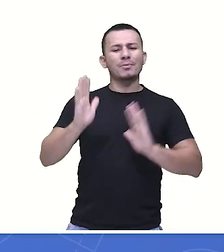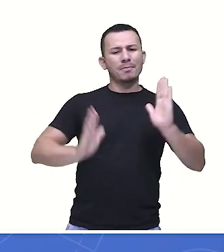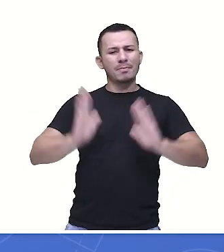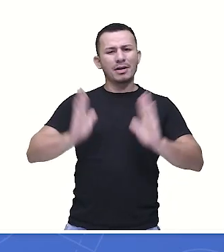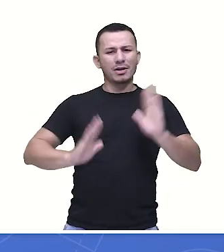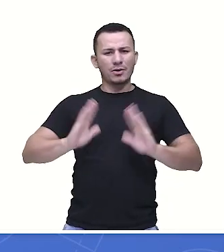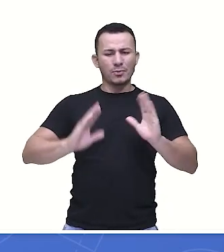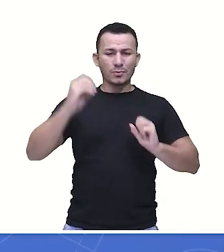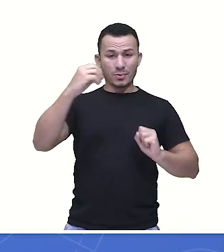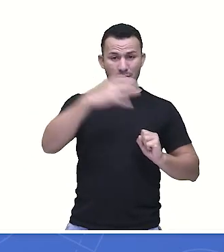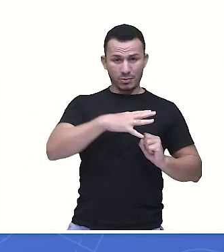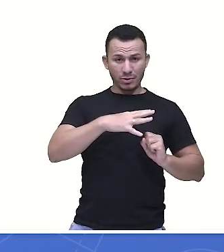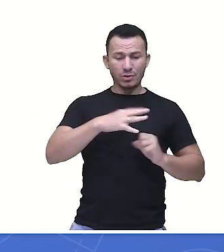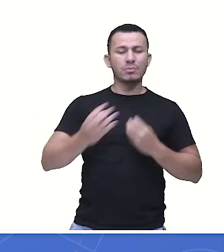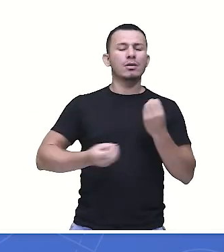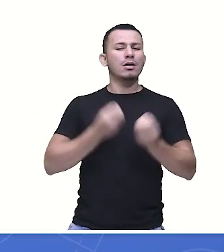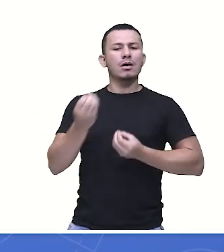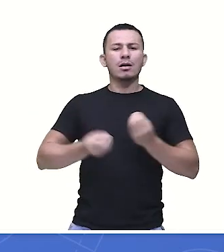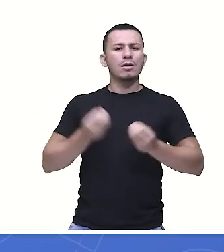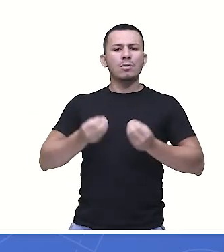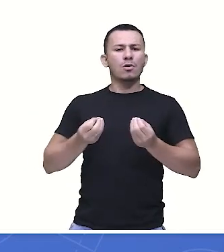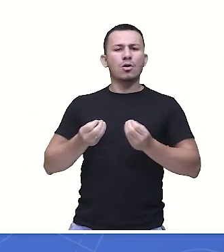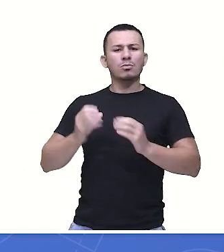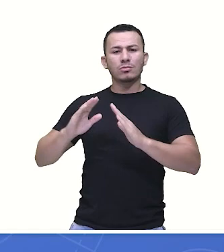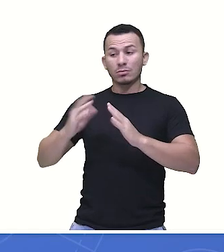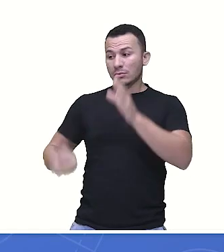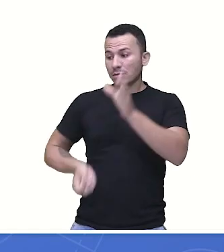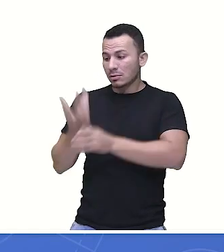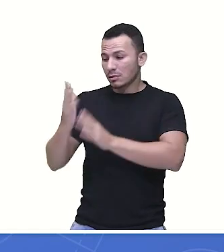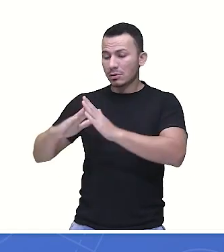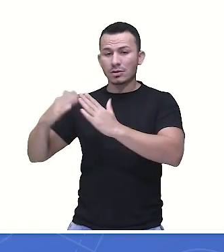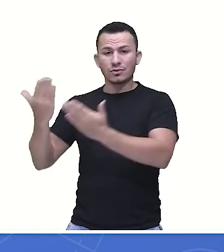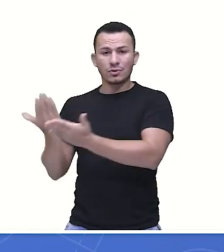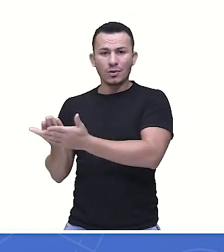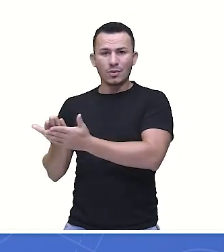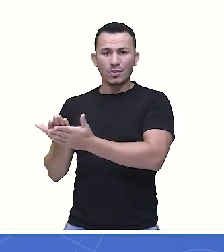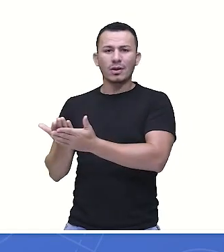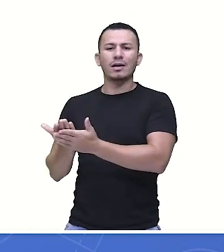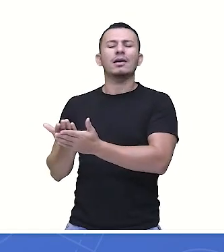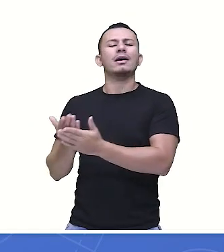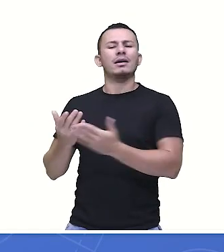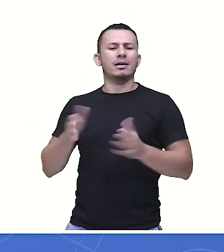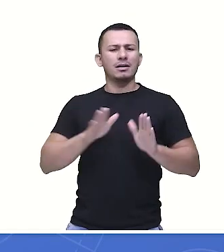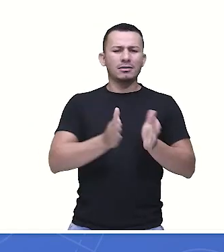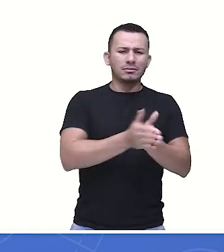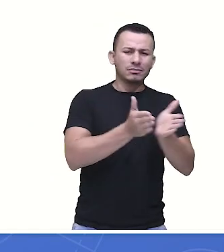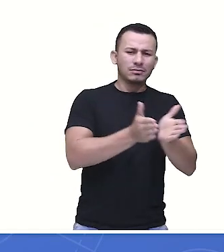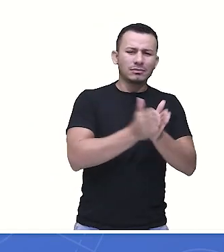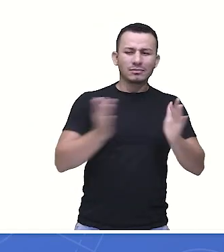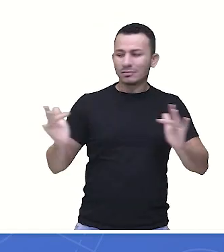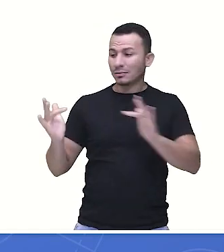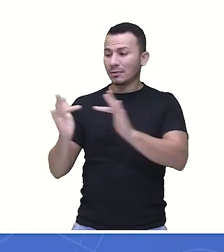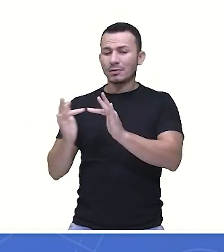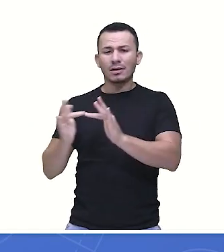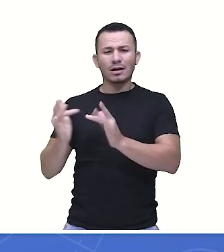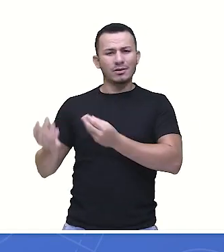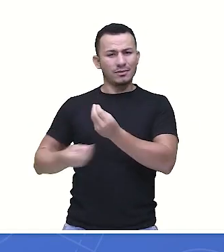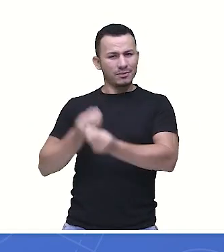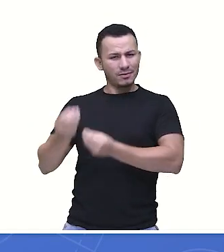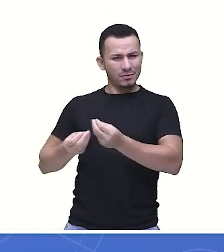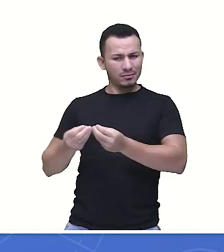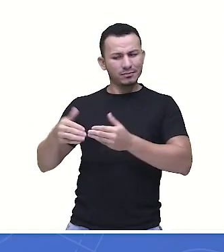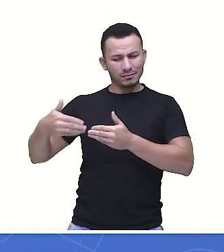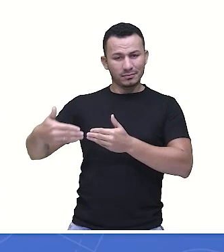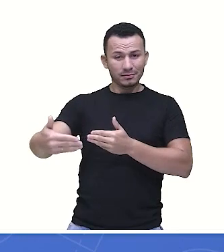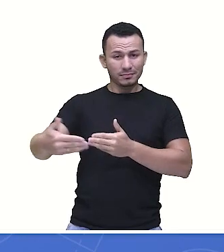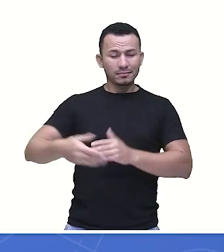esse processo de chegada, né, da escola até as classes populares. E nós vamos aí então agora, como nós falamos